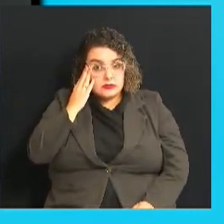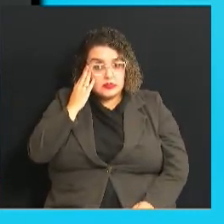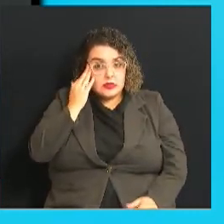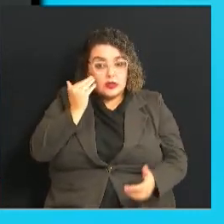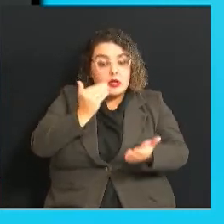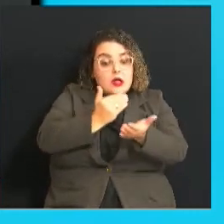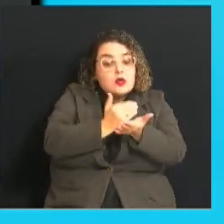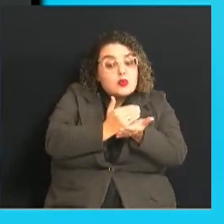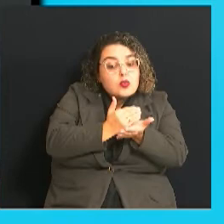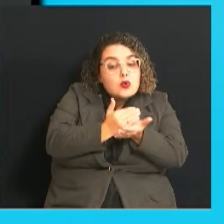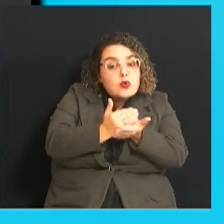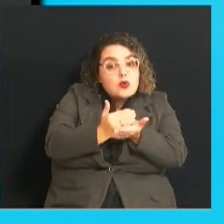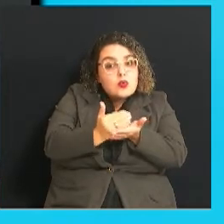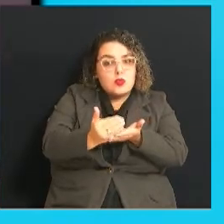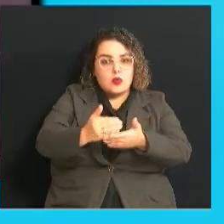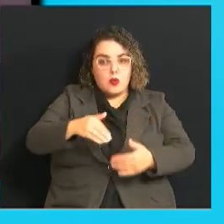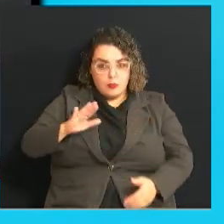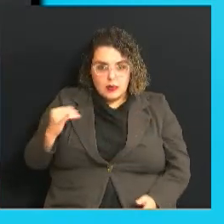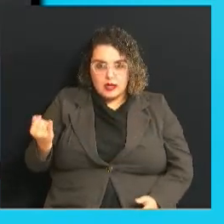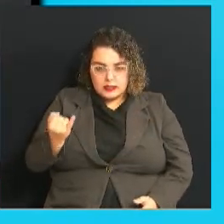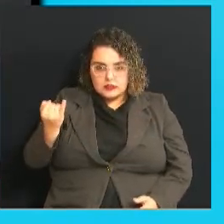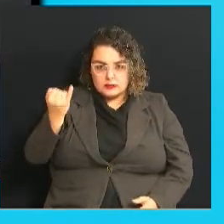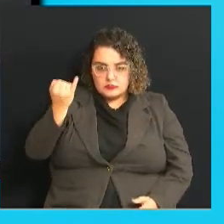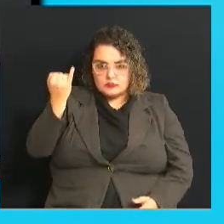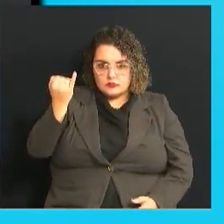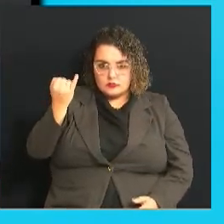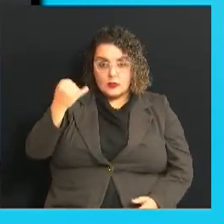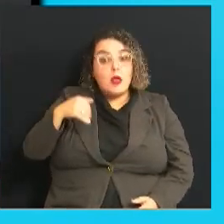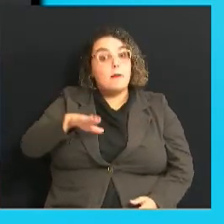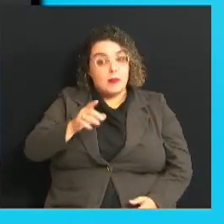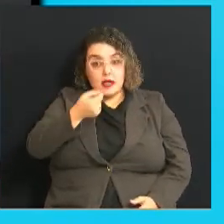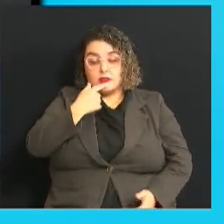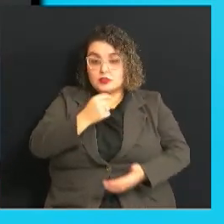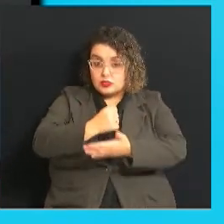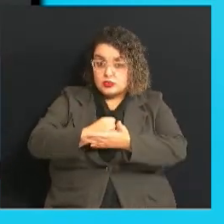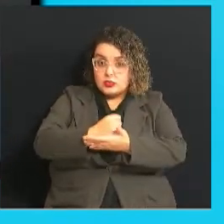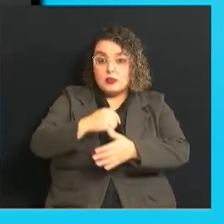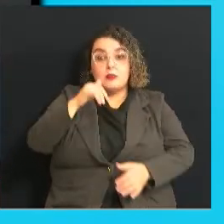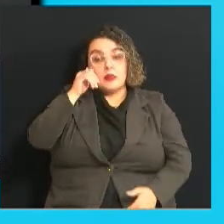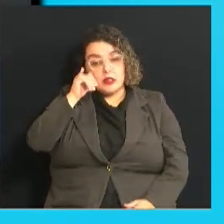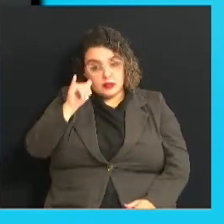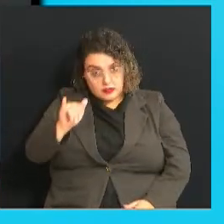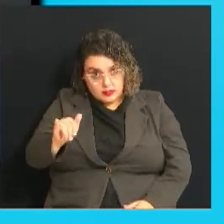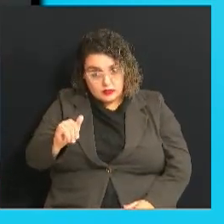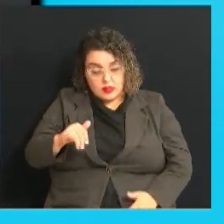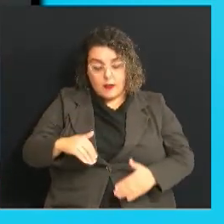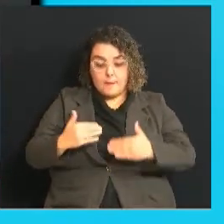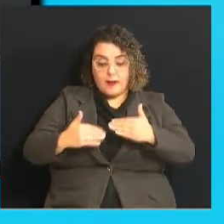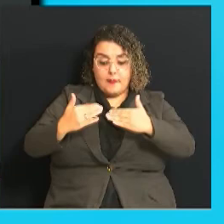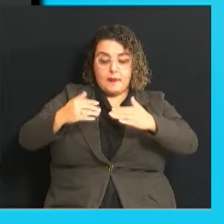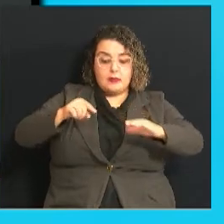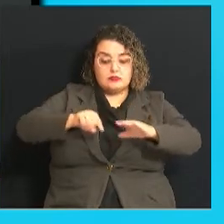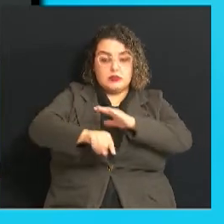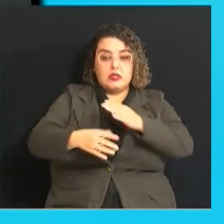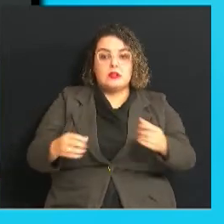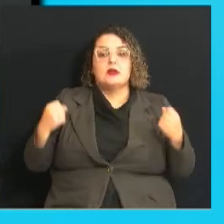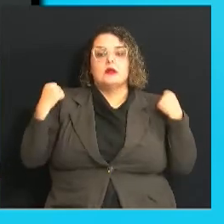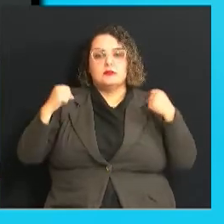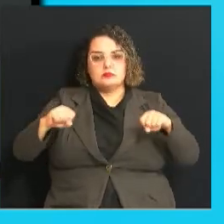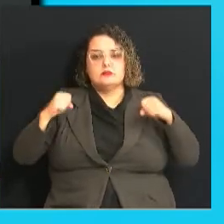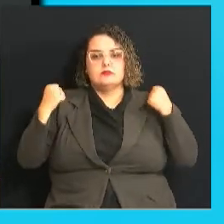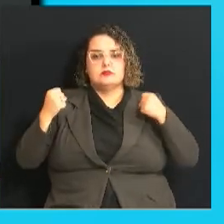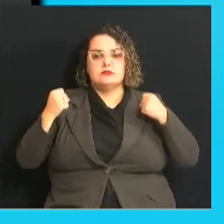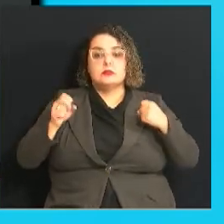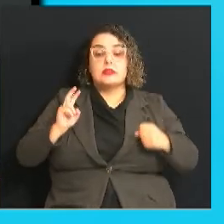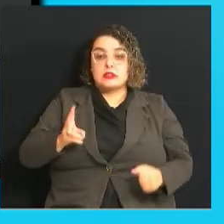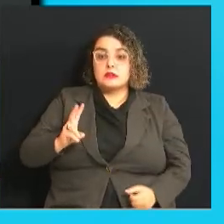iniciozinho, o mais importante, mais do que remédio, para evitar essa progressão, é a atividade física regular. Isso tem